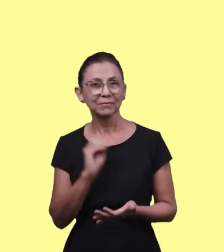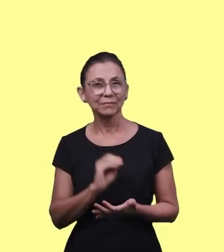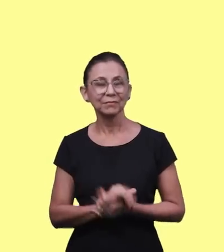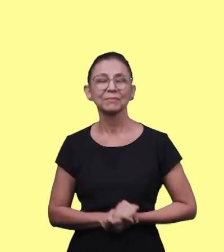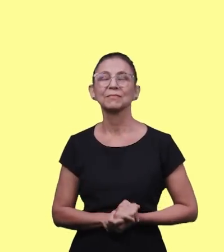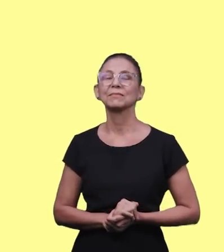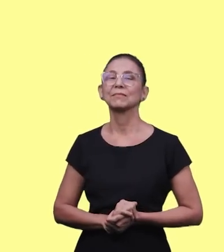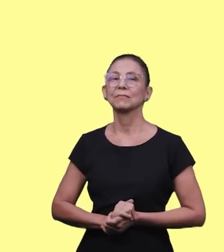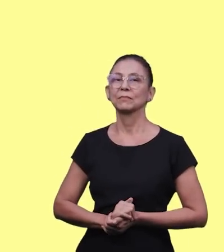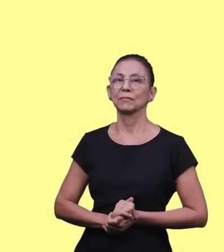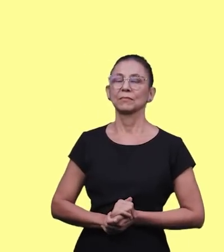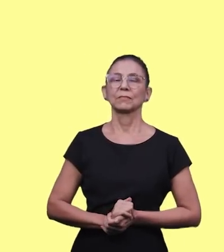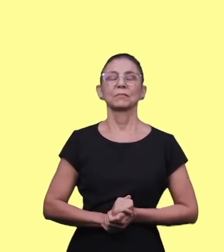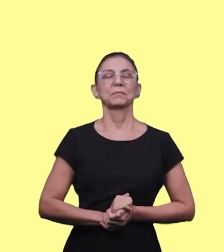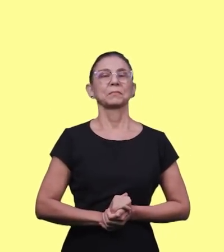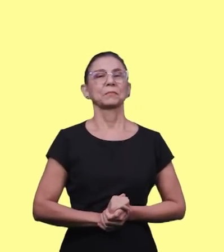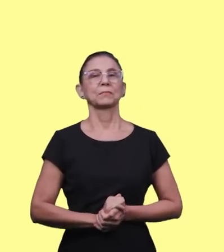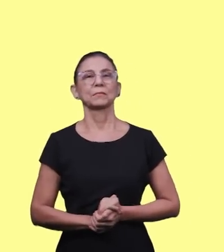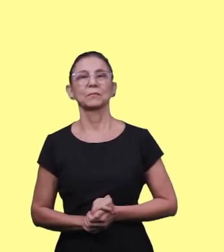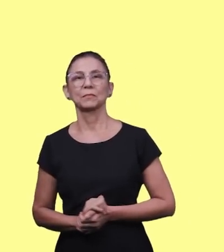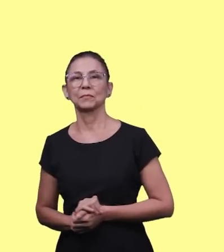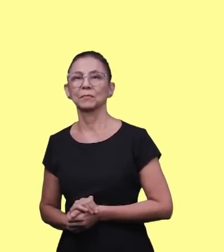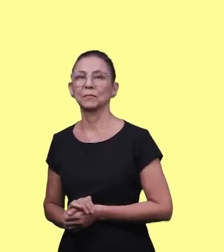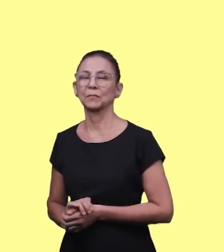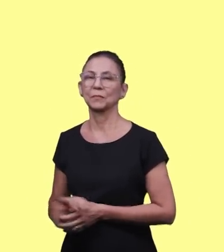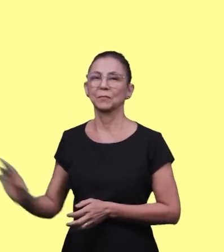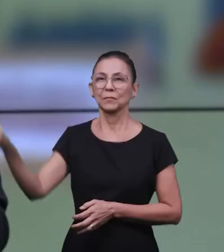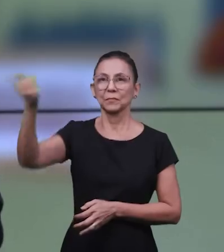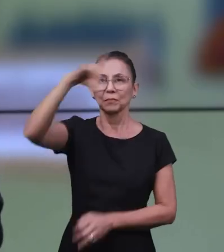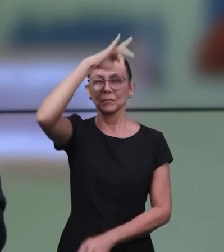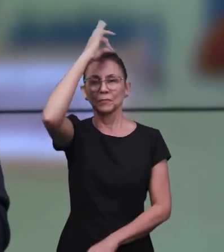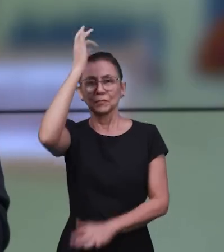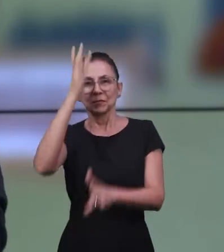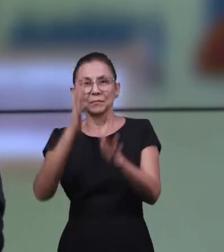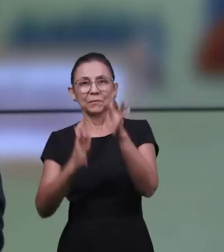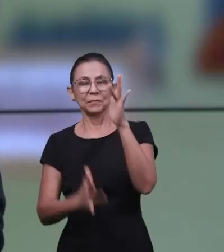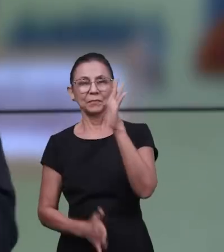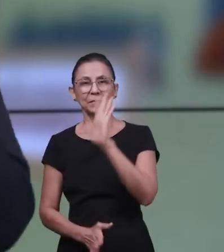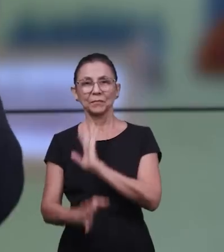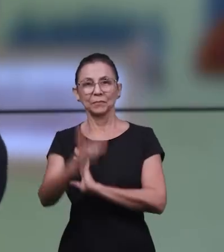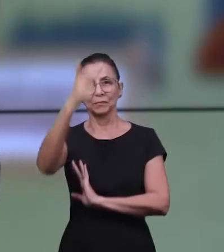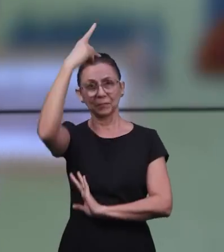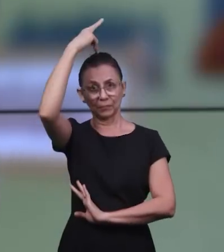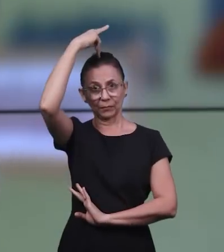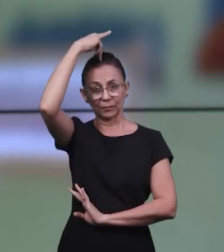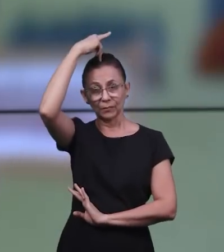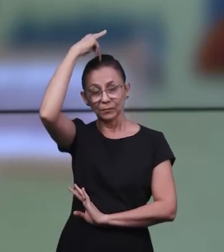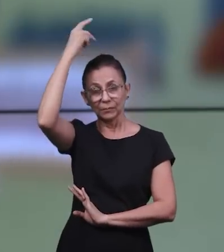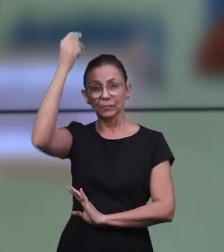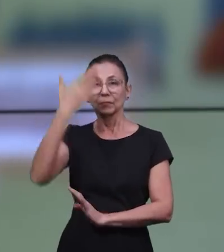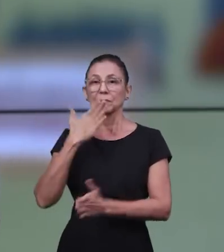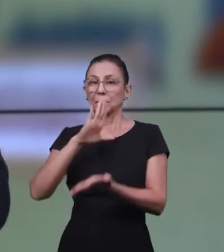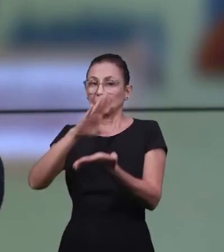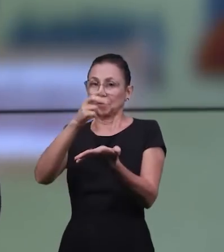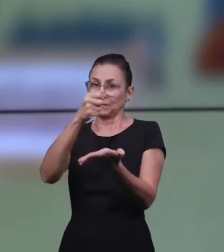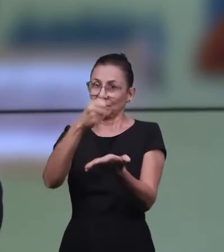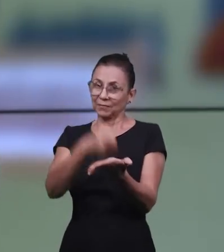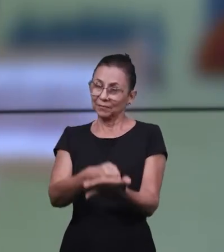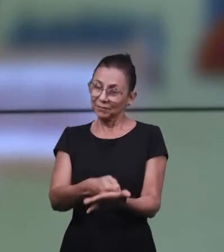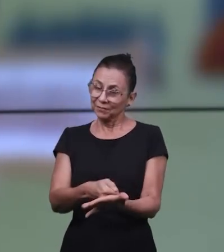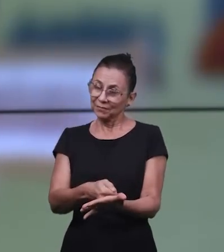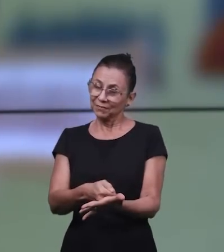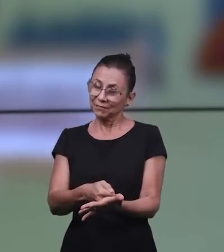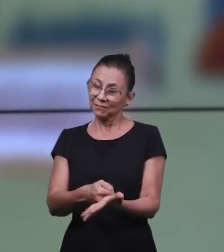um unguento foi derramado, como o Espírito Santo foi derramado ali no dia de Pentecostes, e a promessa se cumpriu, há